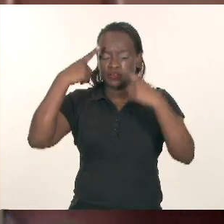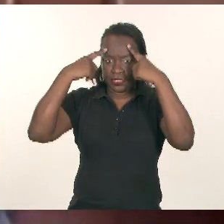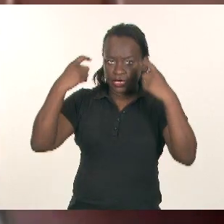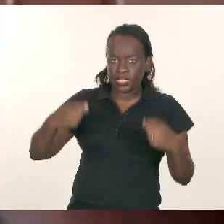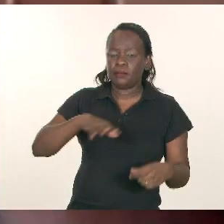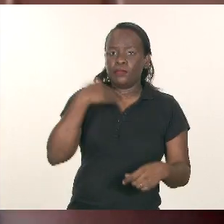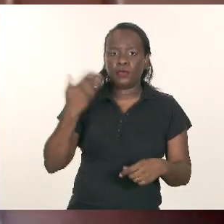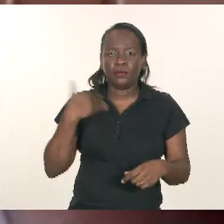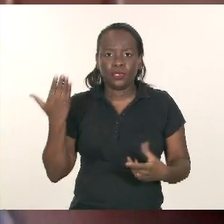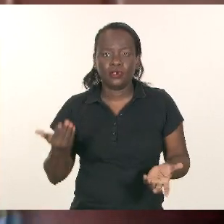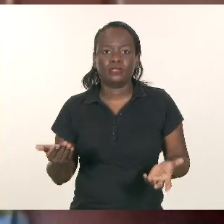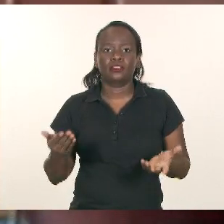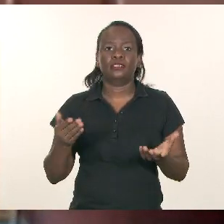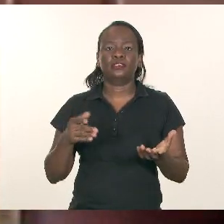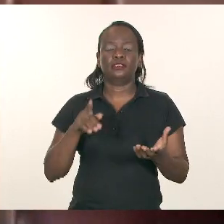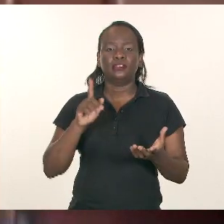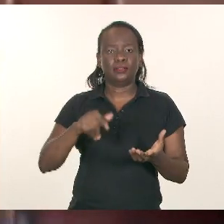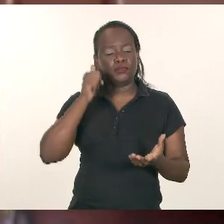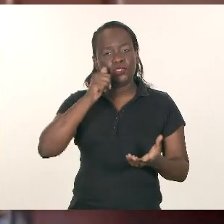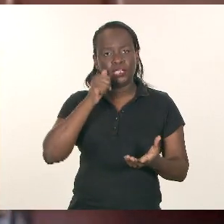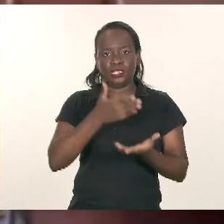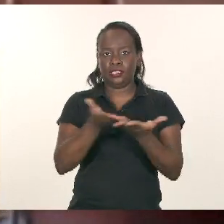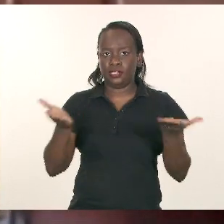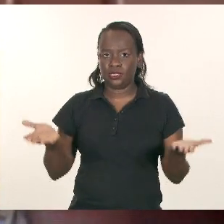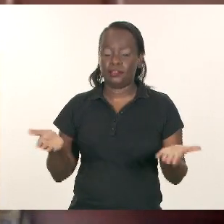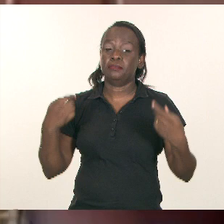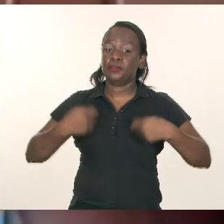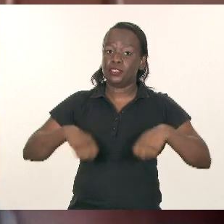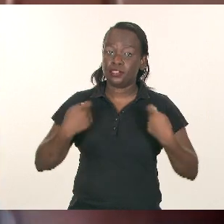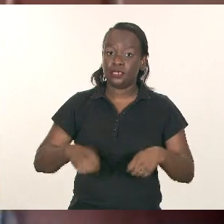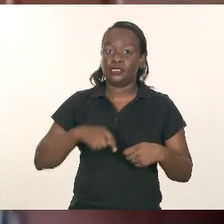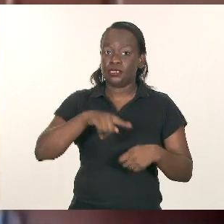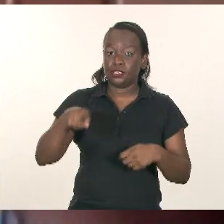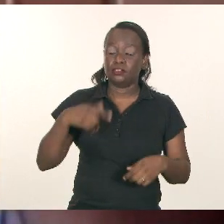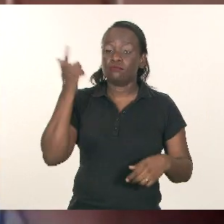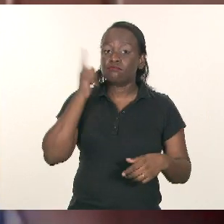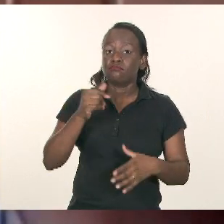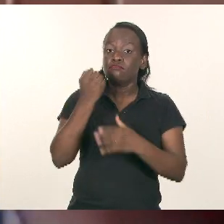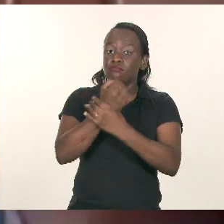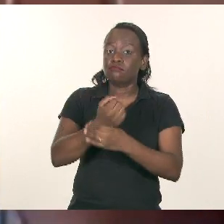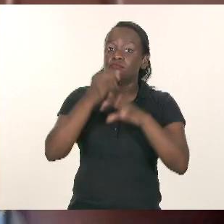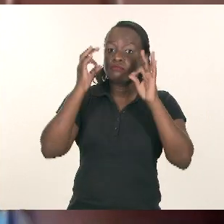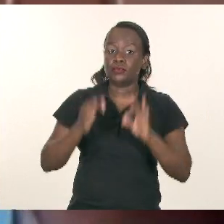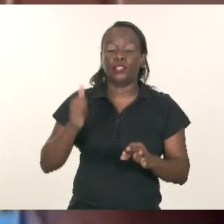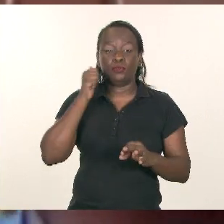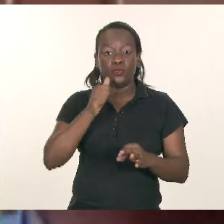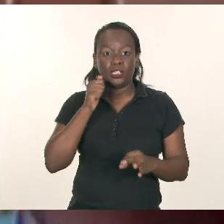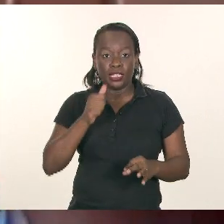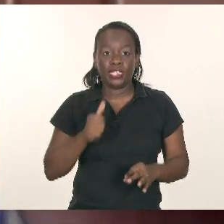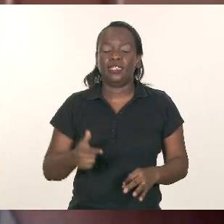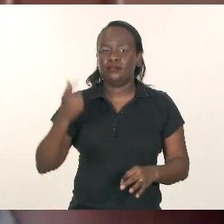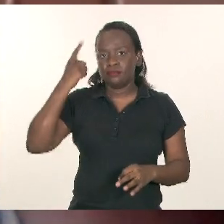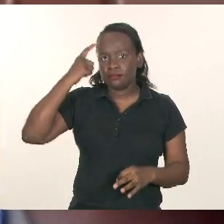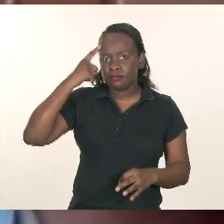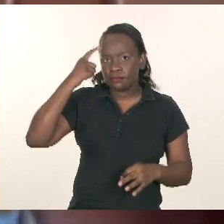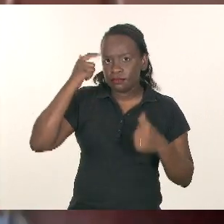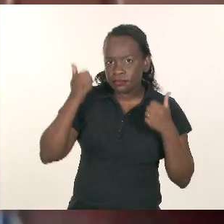de mortes às mulheres. É preciso que a gente garanta que as mulheres estejam